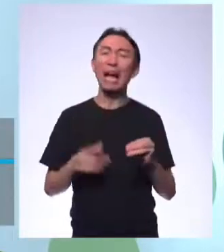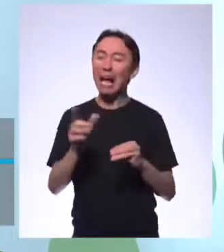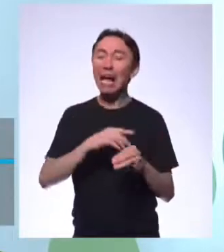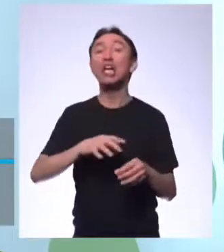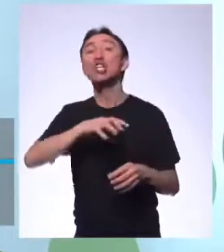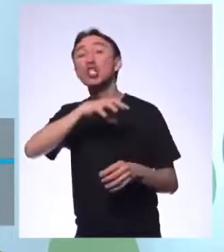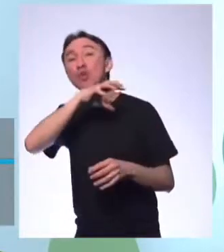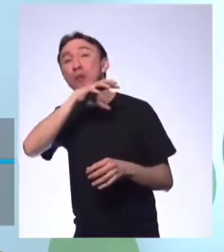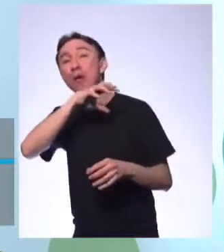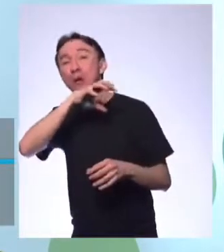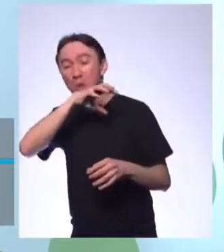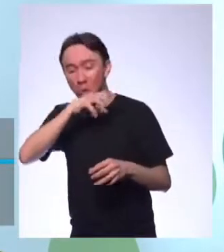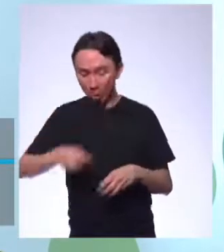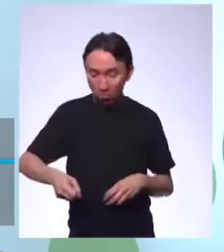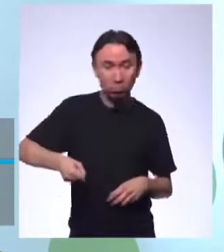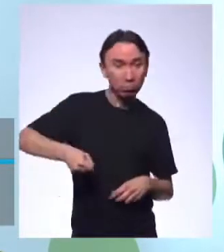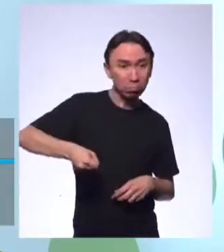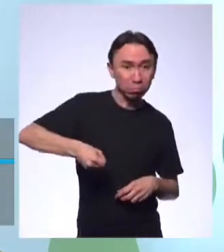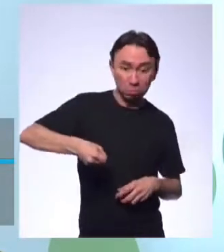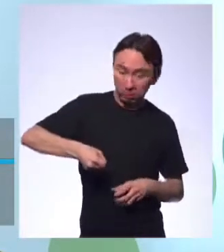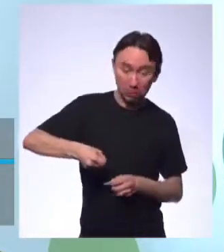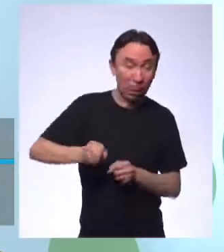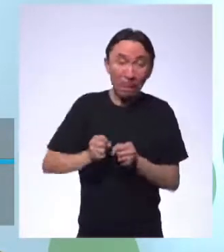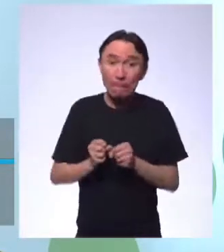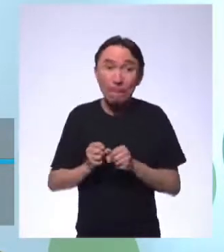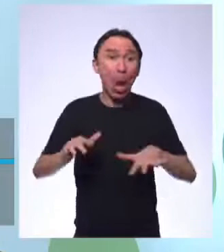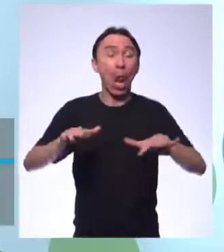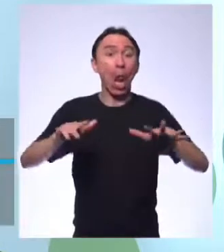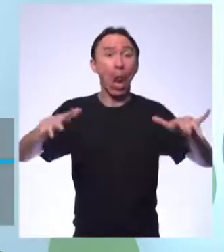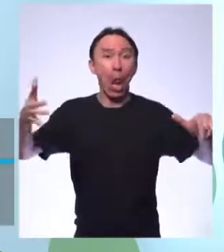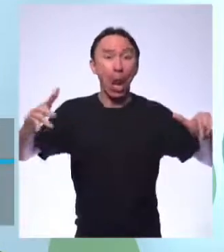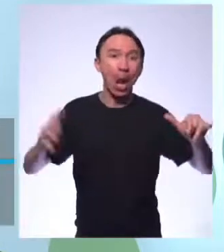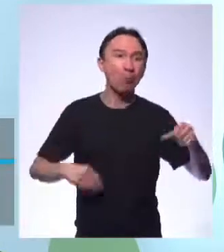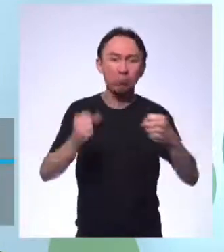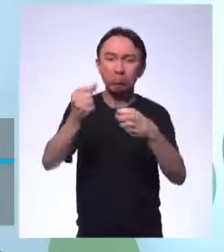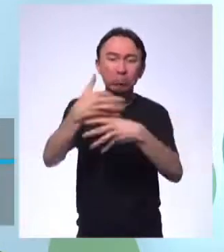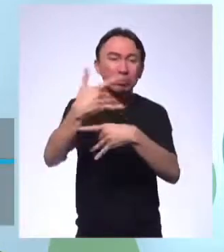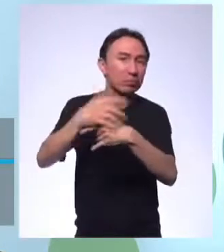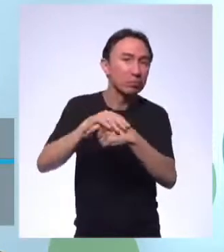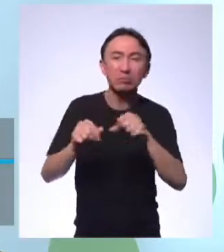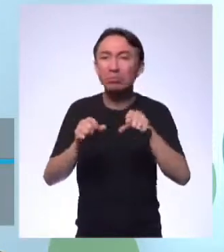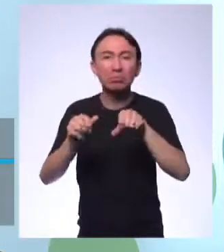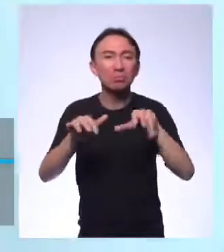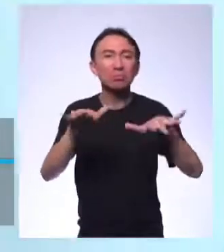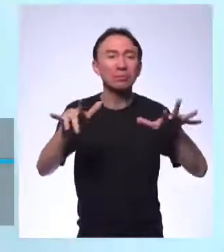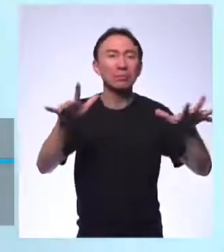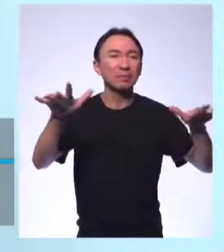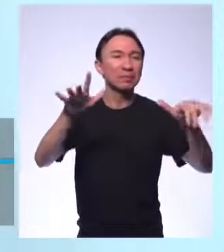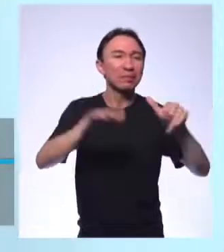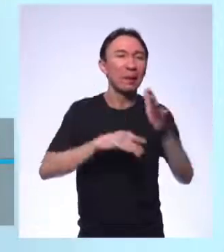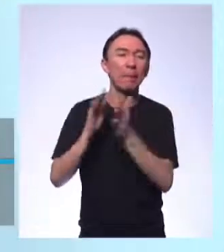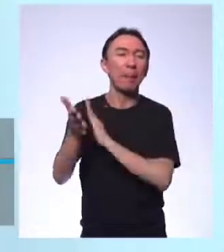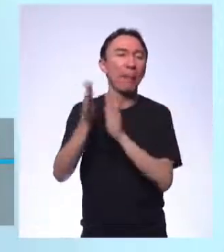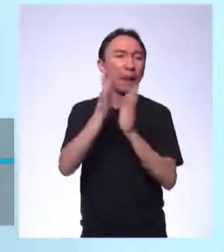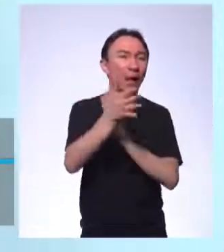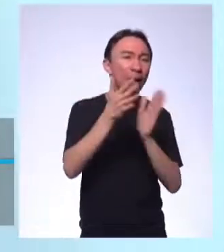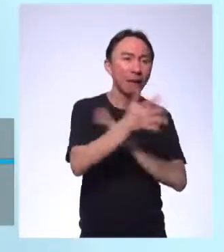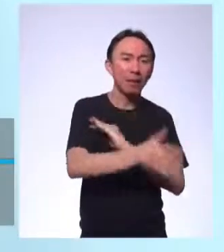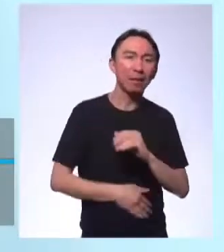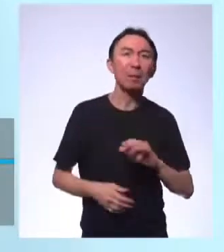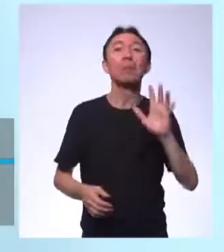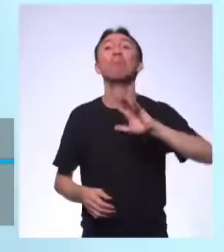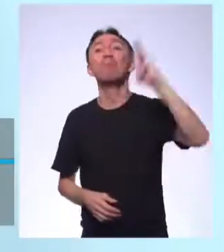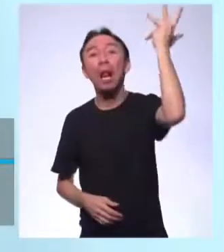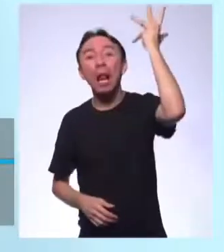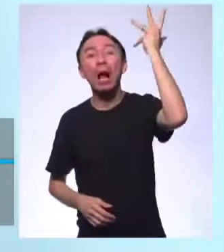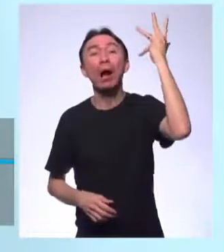da maleta. Tem um animal solto na cidade, os animais que escapam da maleta. É, É isto? acontece ali, né, uma atrapalhada e